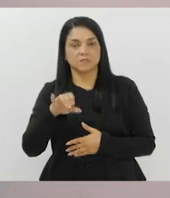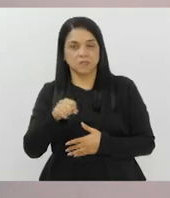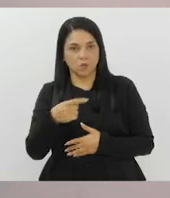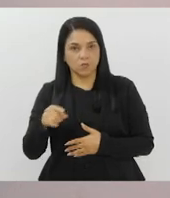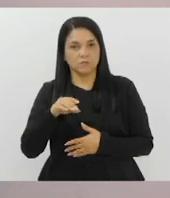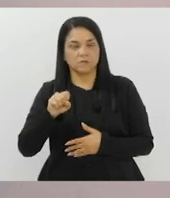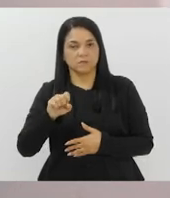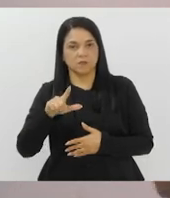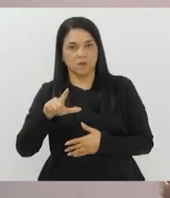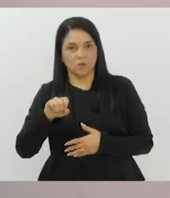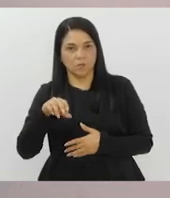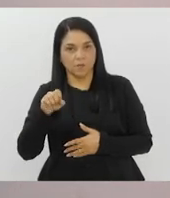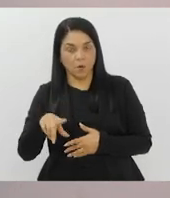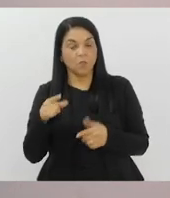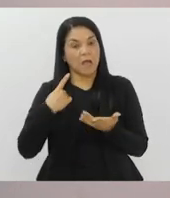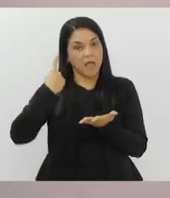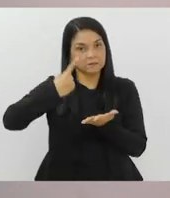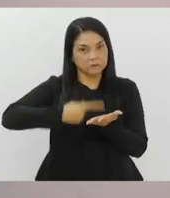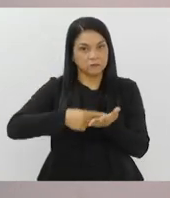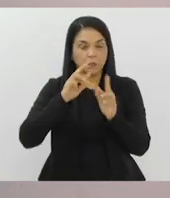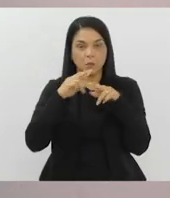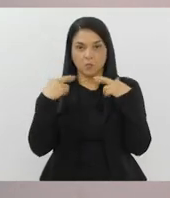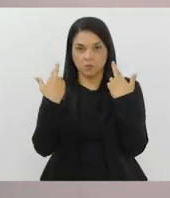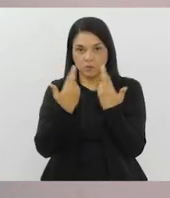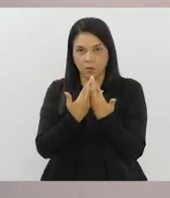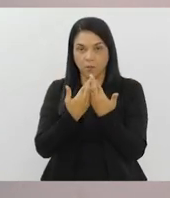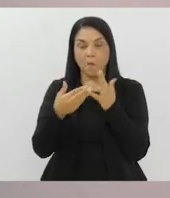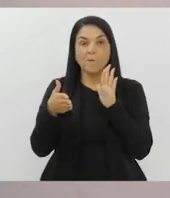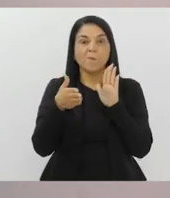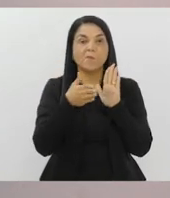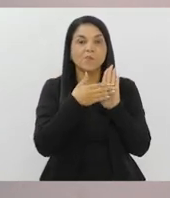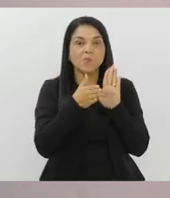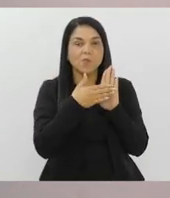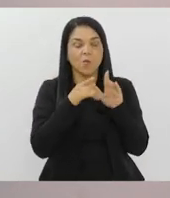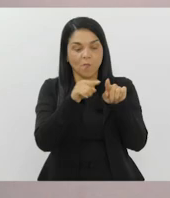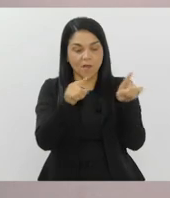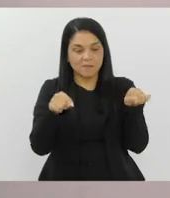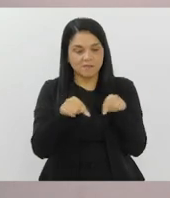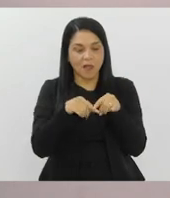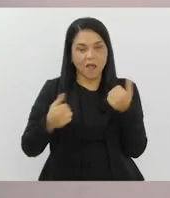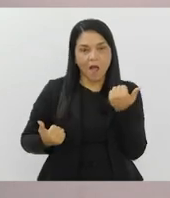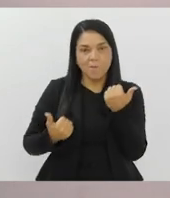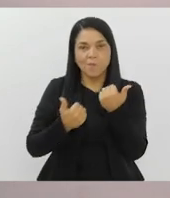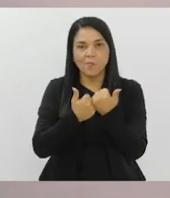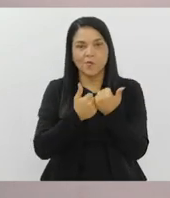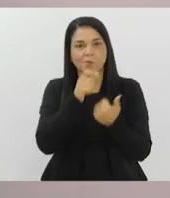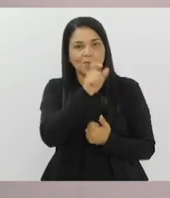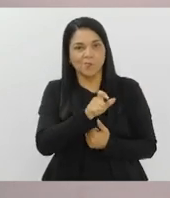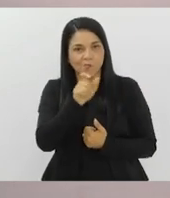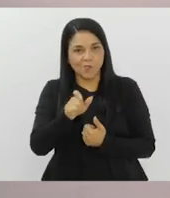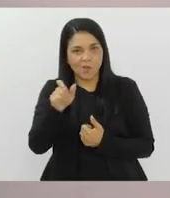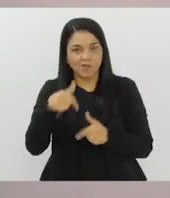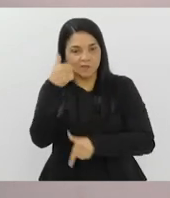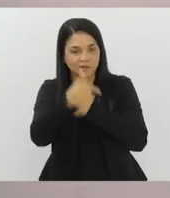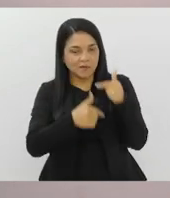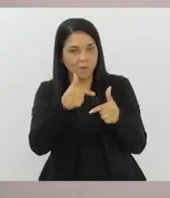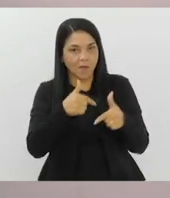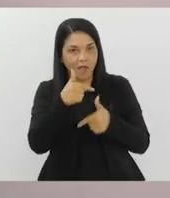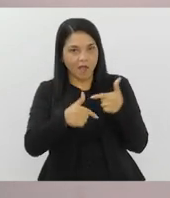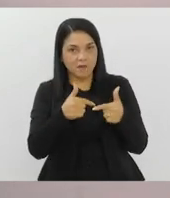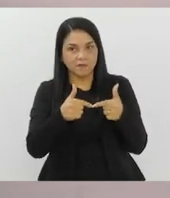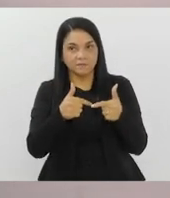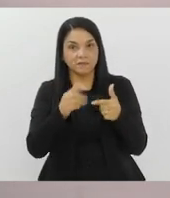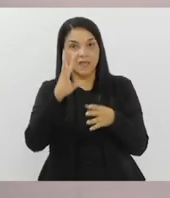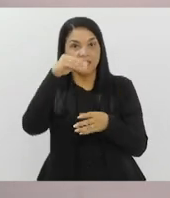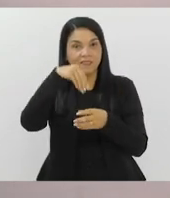gostaria de saber a possibilidade de a gente agendar uma reunião para propor uma sala de apoio à mulher que trabalha, à mulher trabalhadora que amamenta na Câmara.